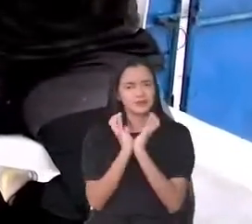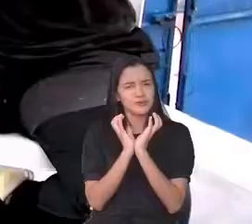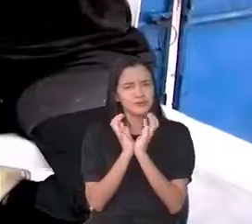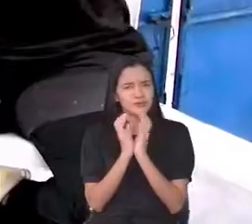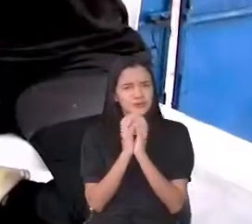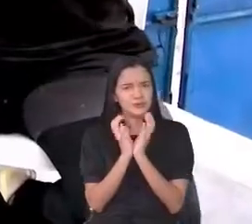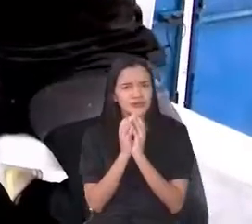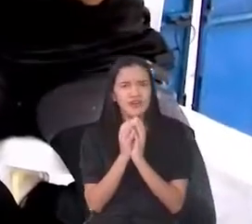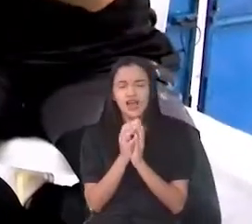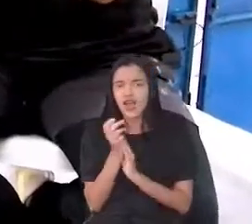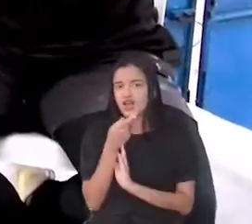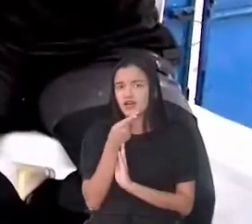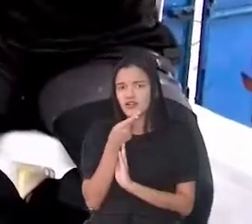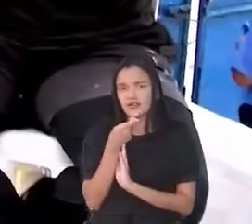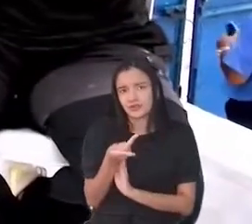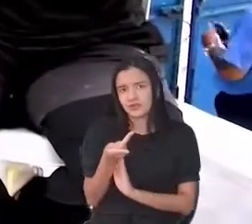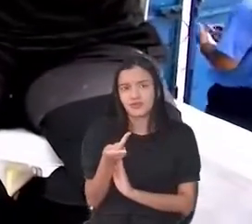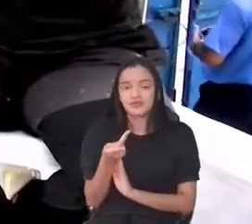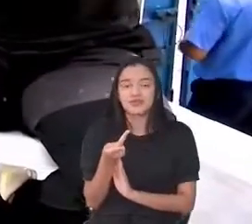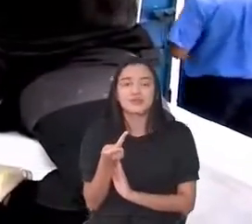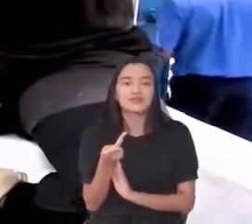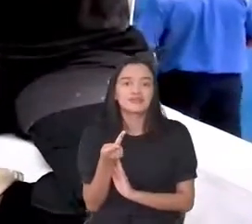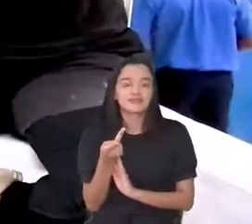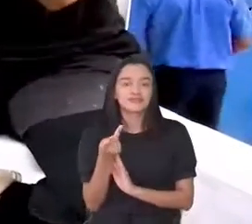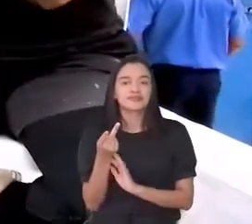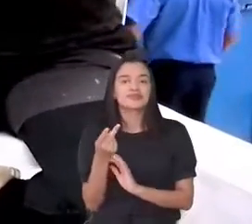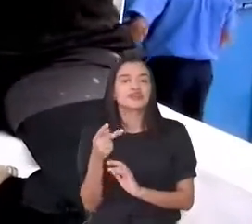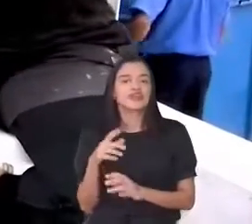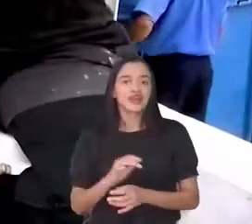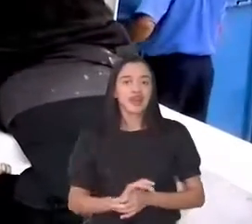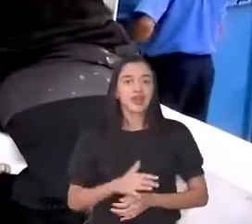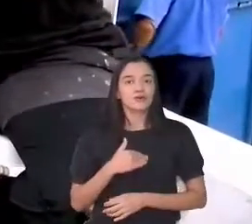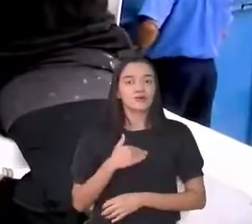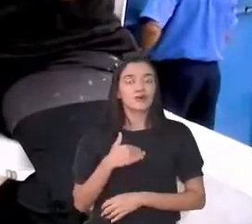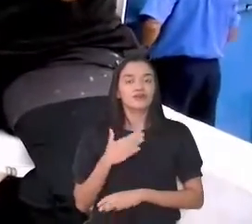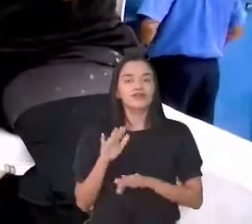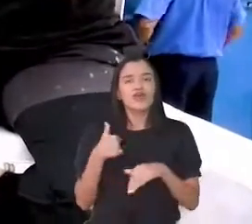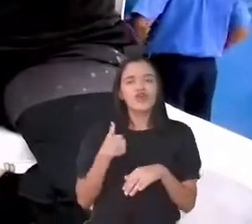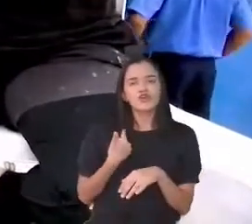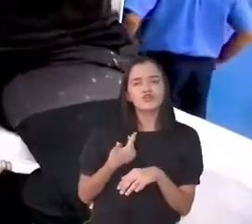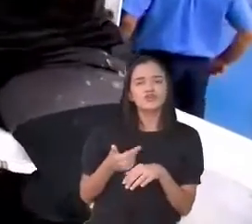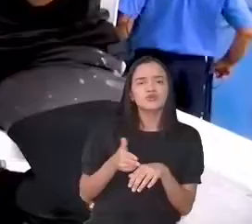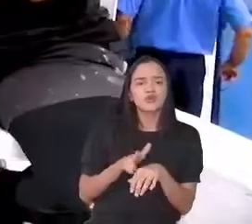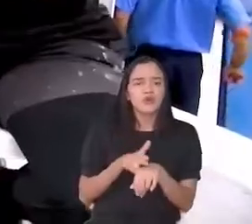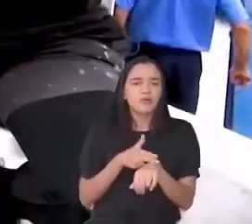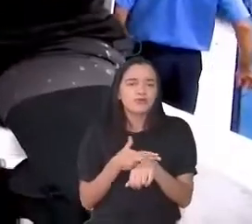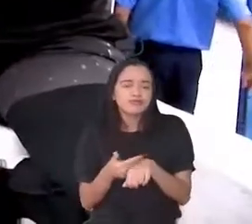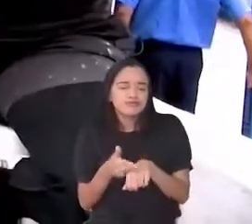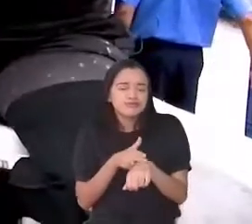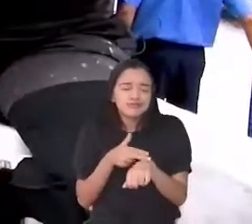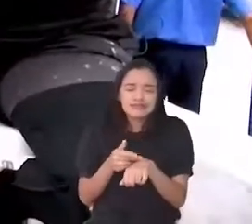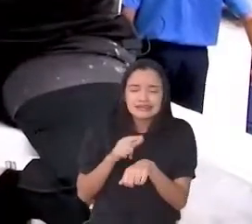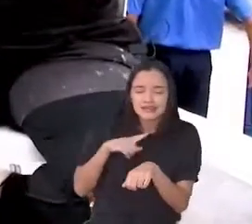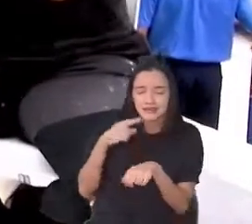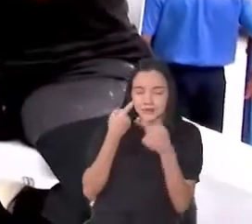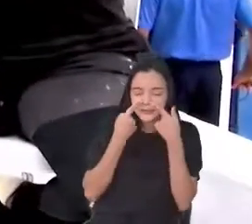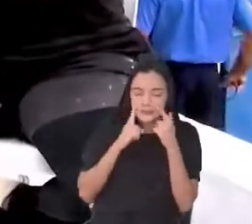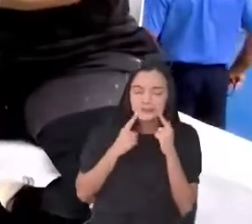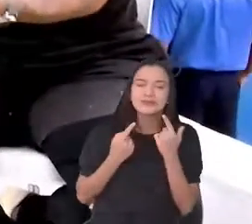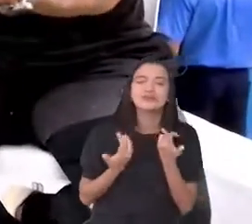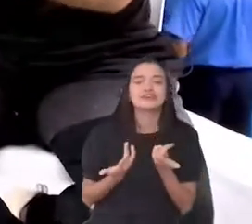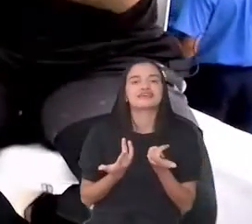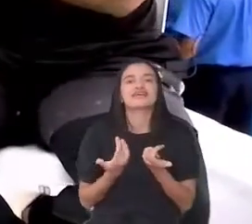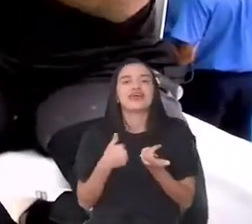Pô, eu só falo de emoção e de sentimento, pô. Eu sou uma manteiga derretida e toda hora eu tô chorando e tal. E não tenho